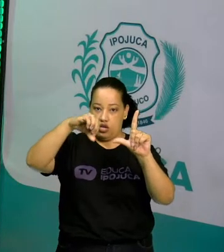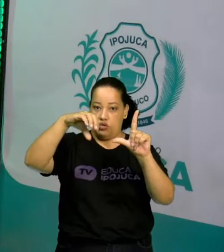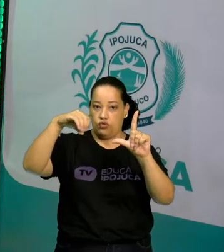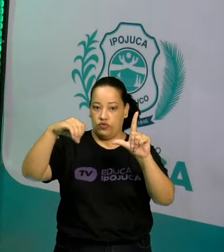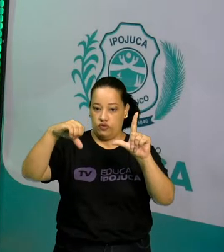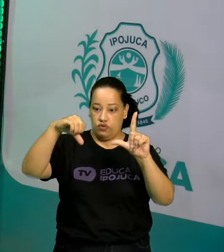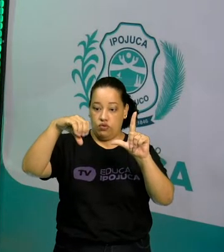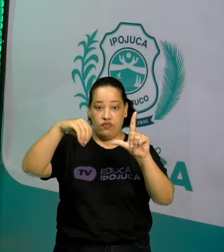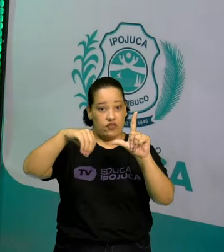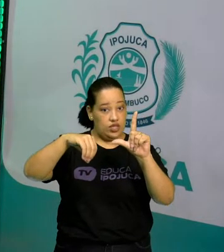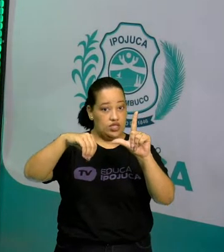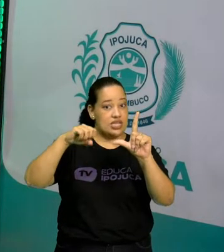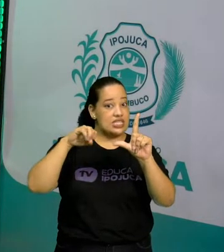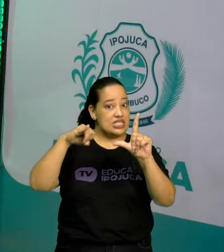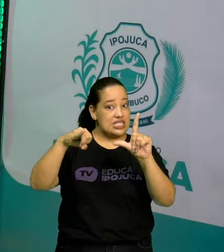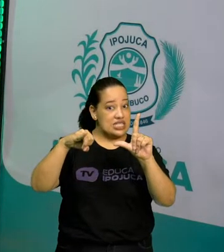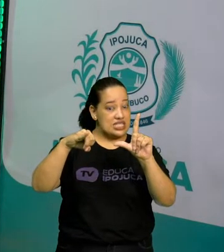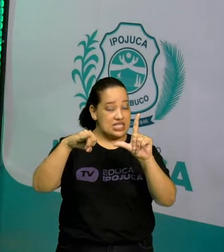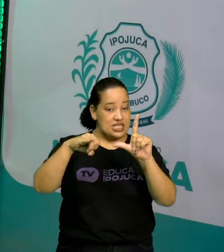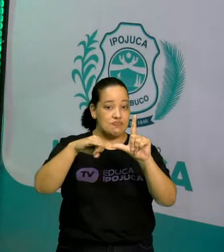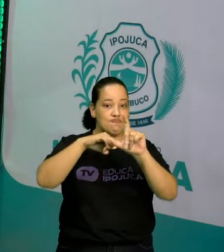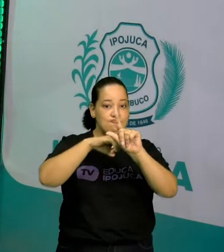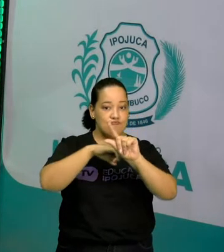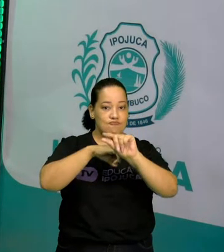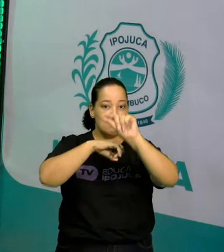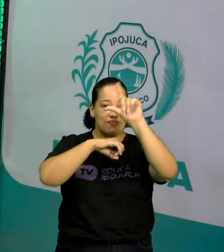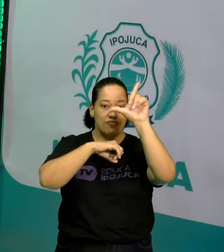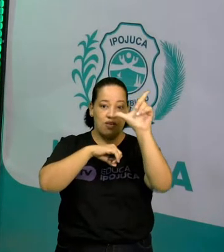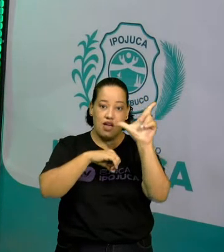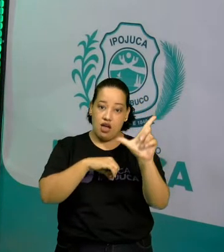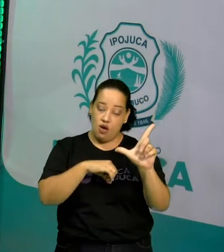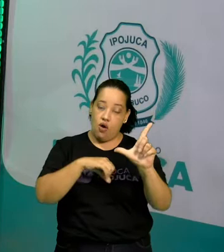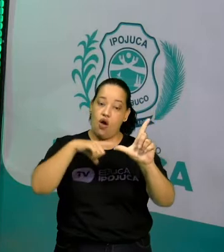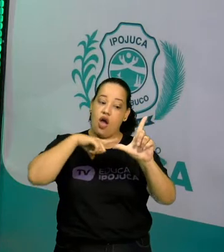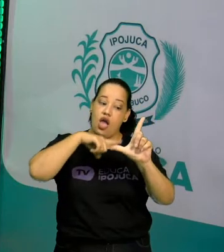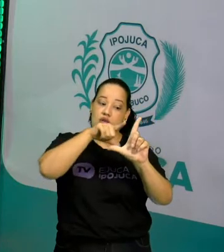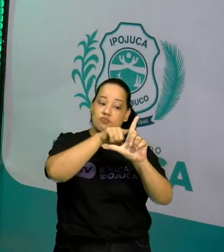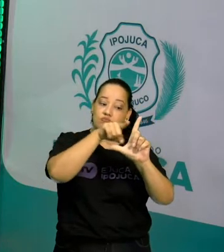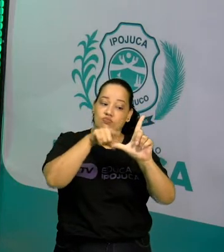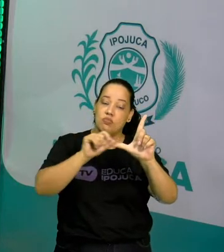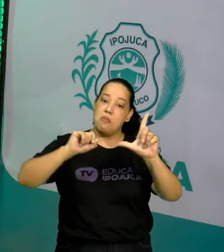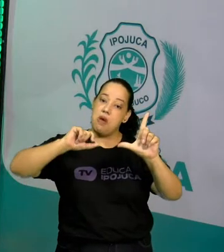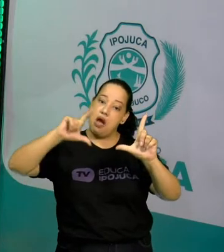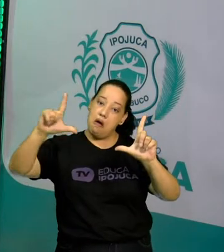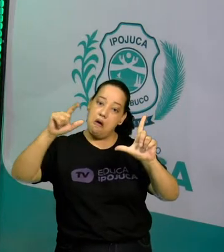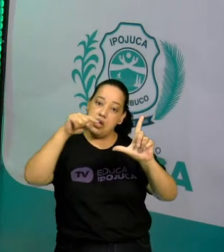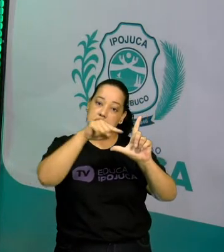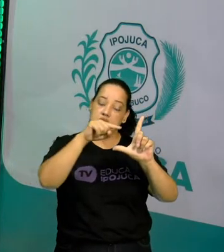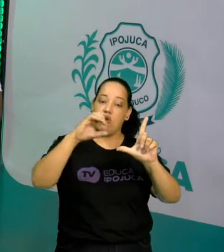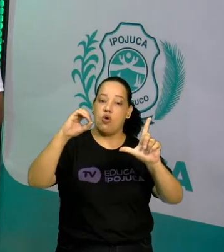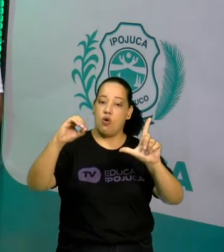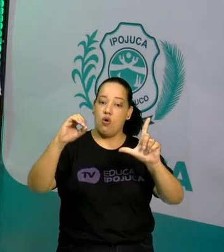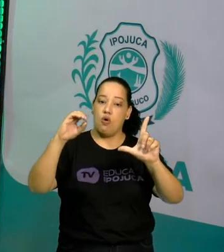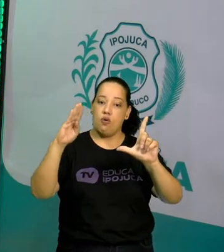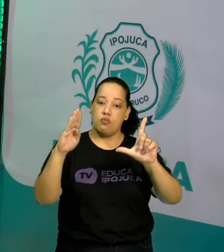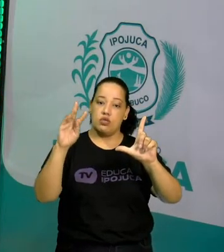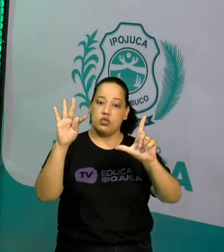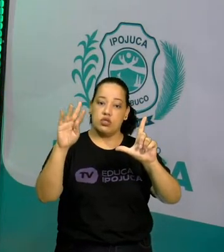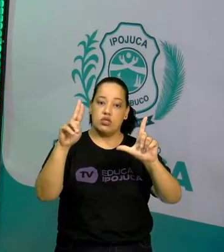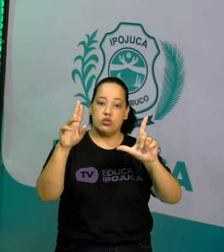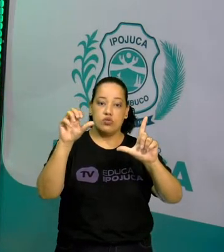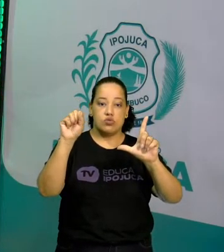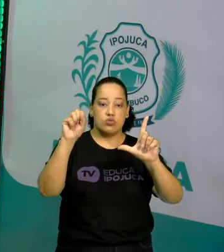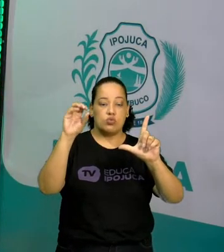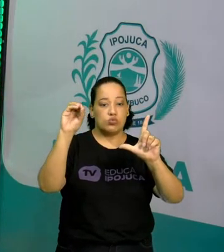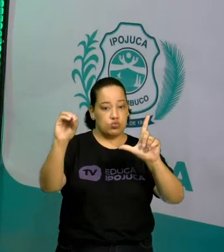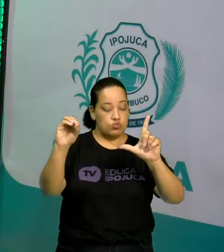essa abertura for maior que 90, então é obtuso. Por isso que esse último triângulo,